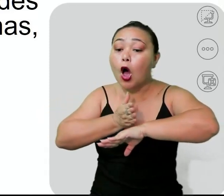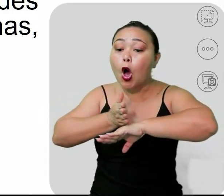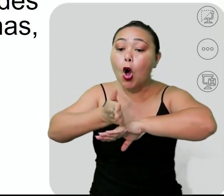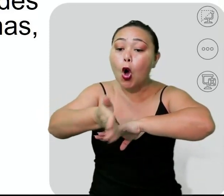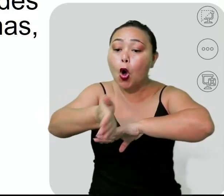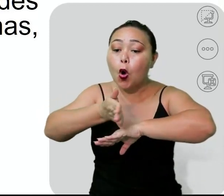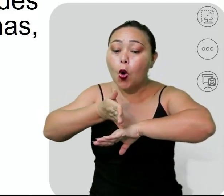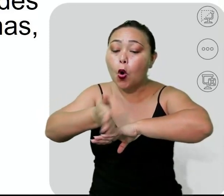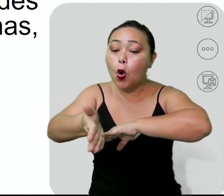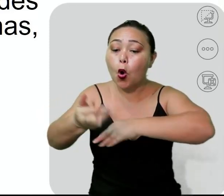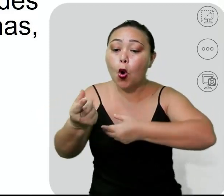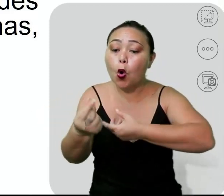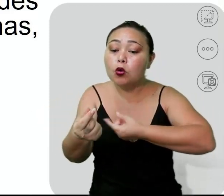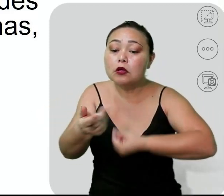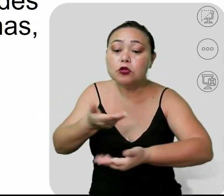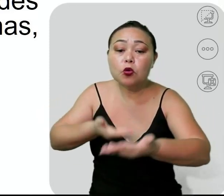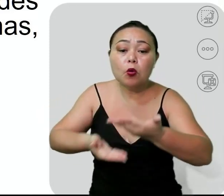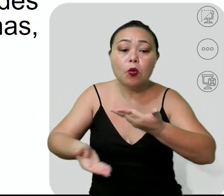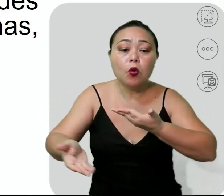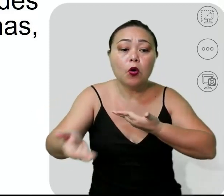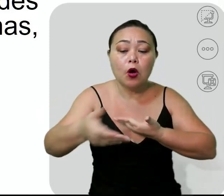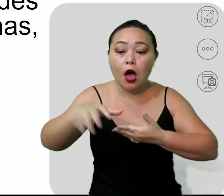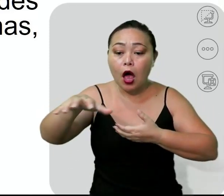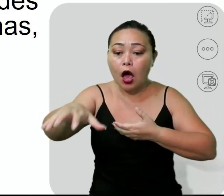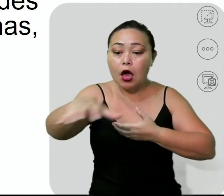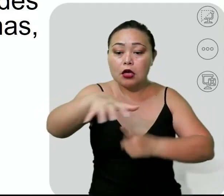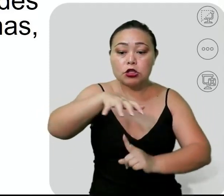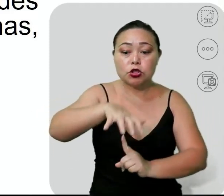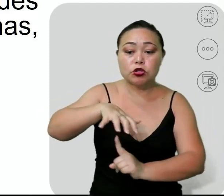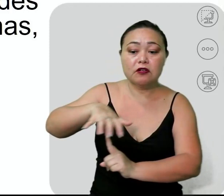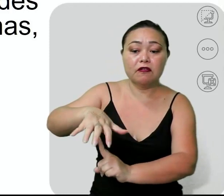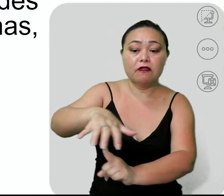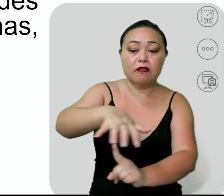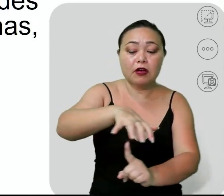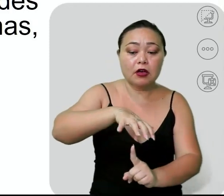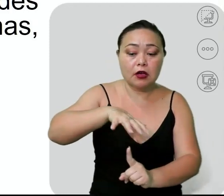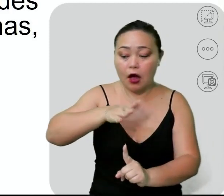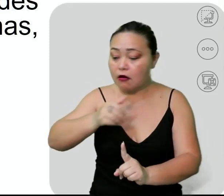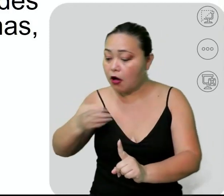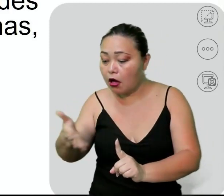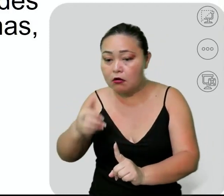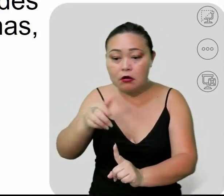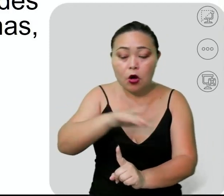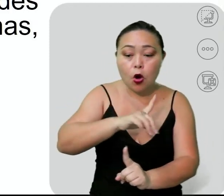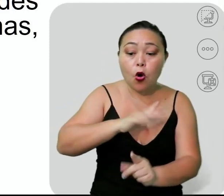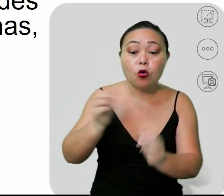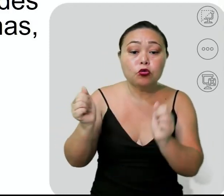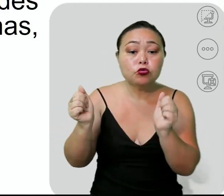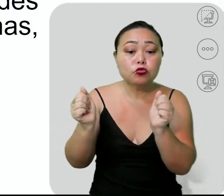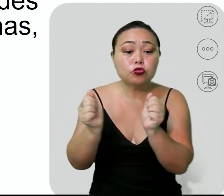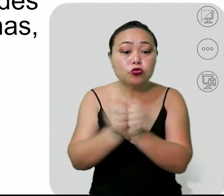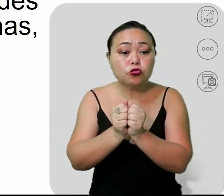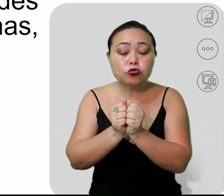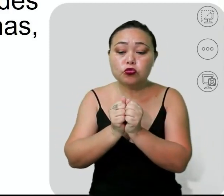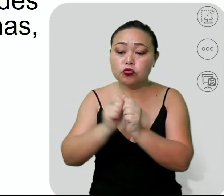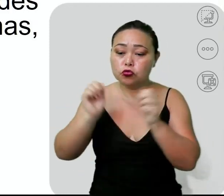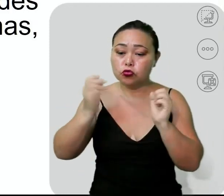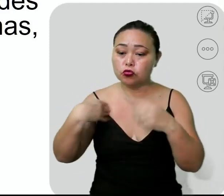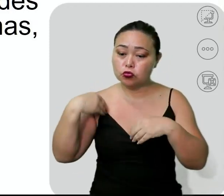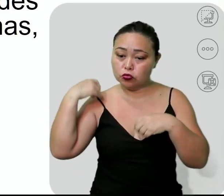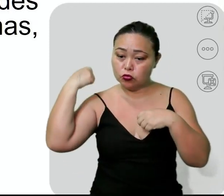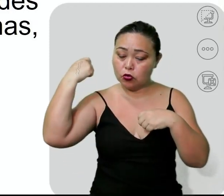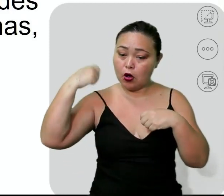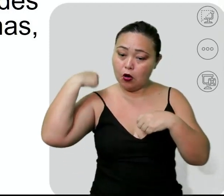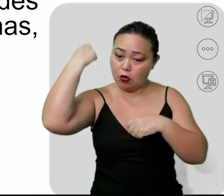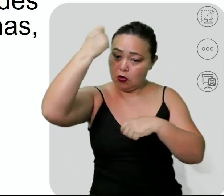comerciais, nas regiões das feiras ou junto aos mosteiros,